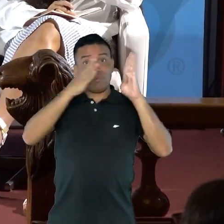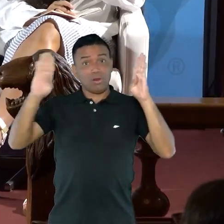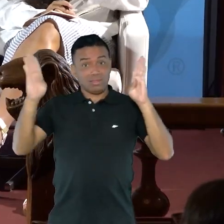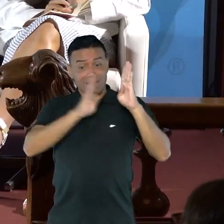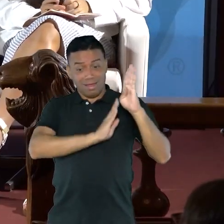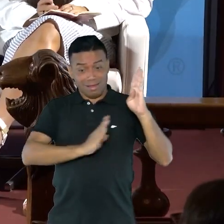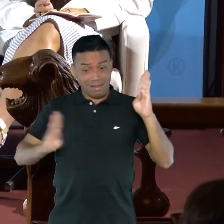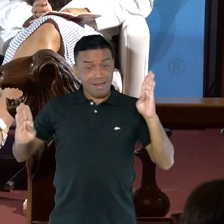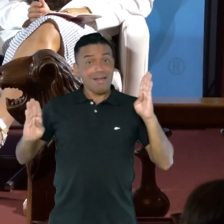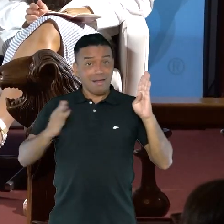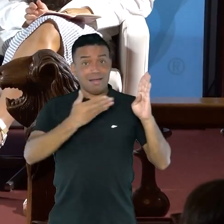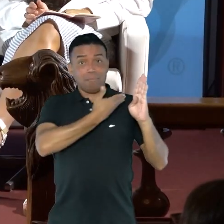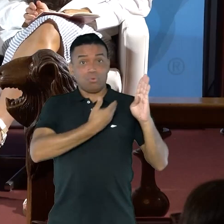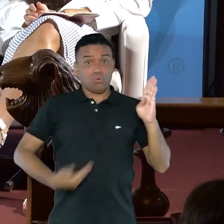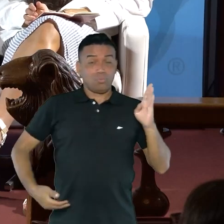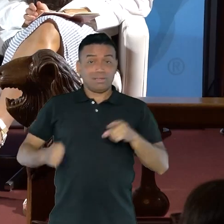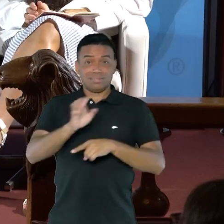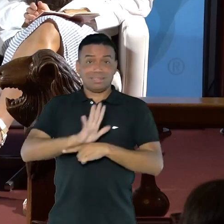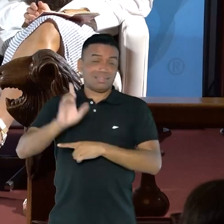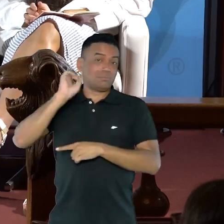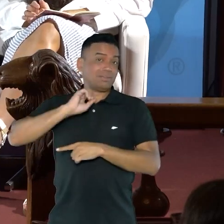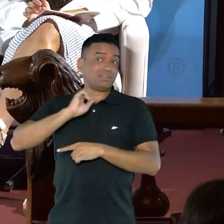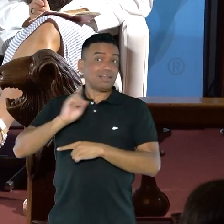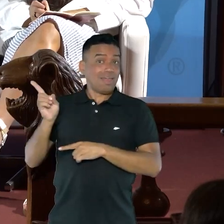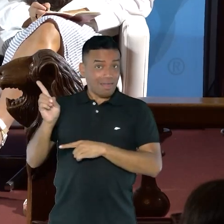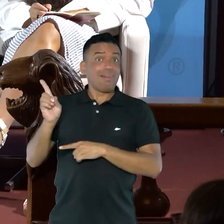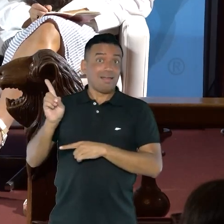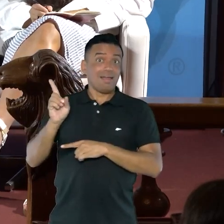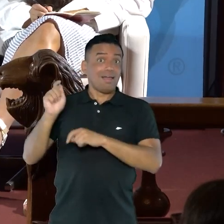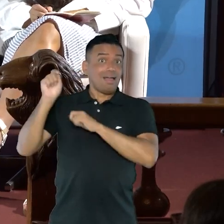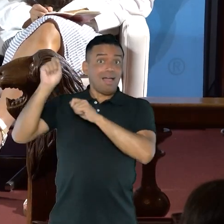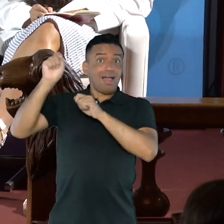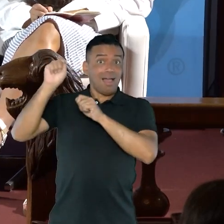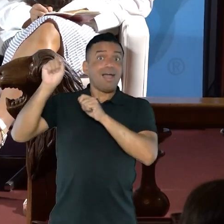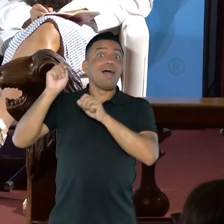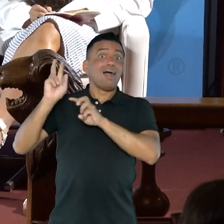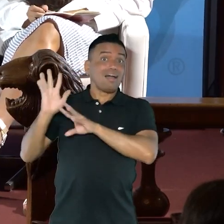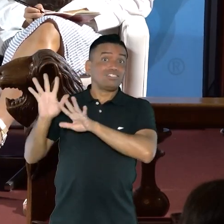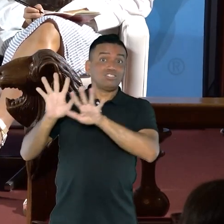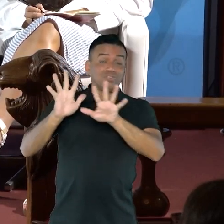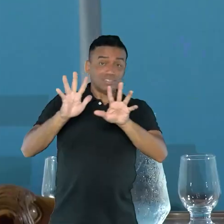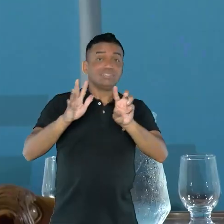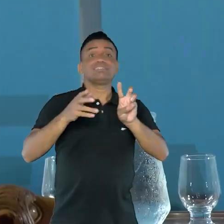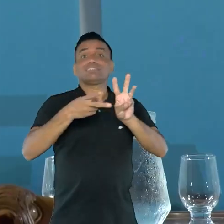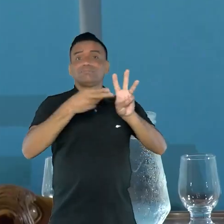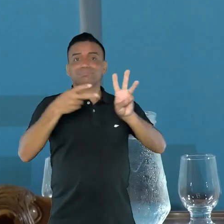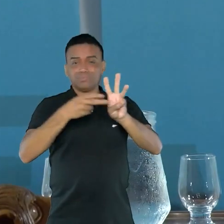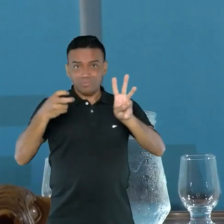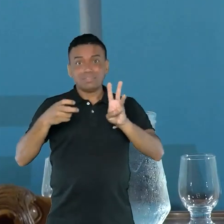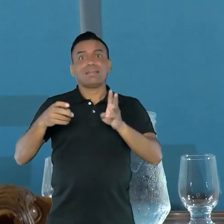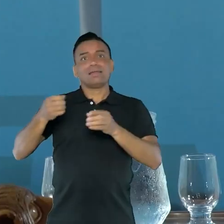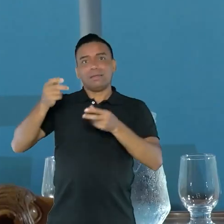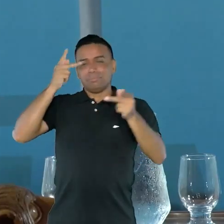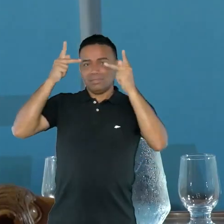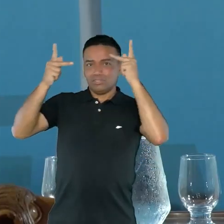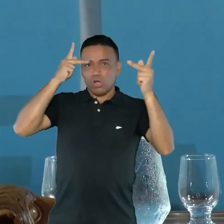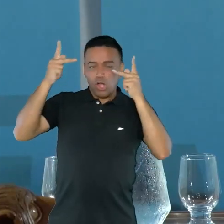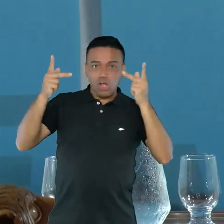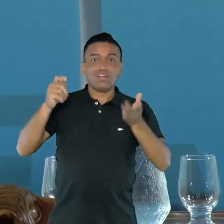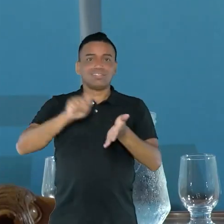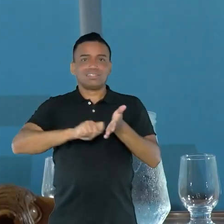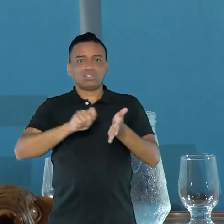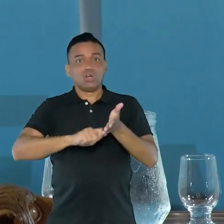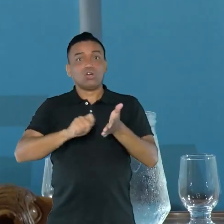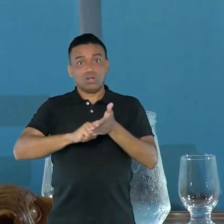Estadual. A Geni Nunes é ativista indígena guarani, psicóloga e escritora. Atualmente é pesquisadora